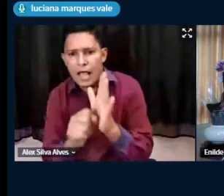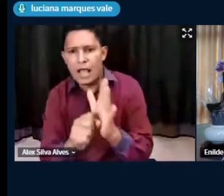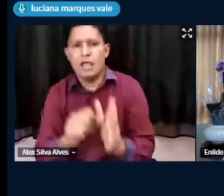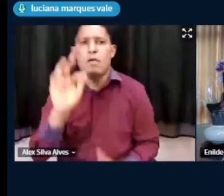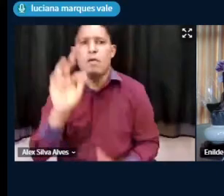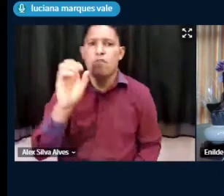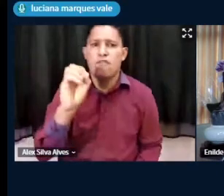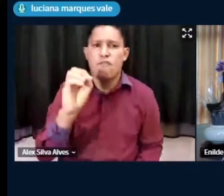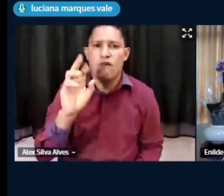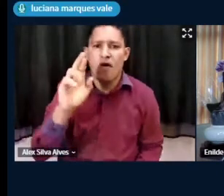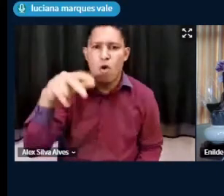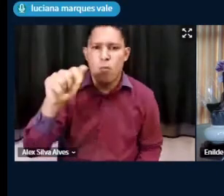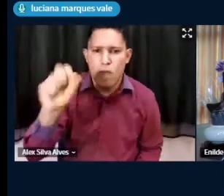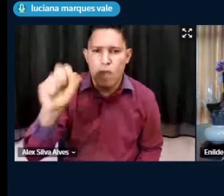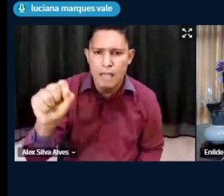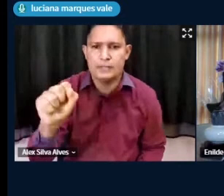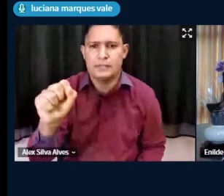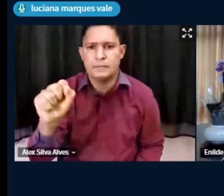palavras compostas,